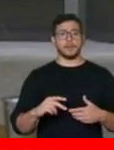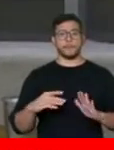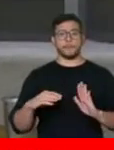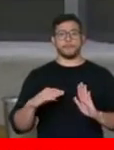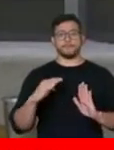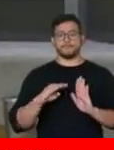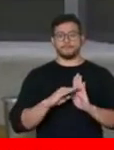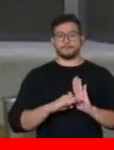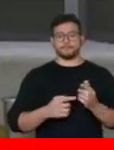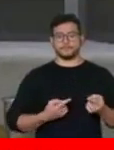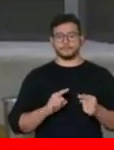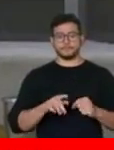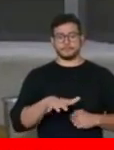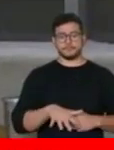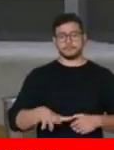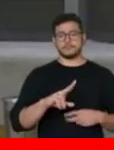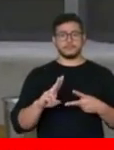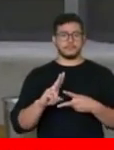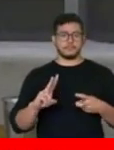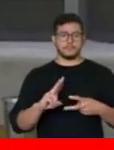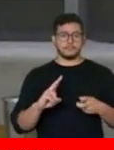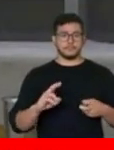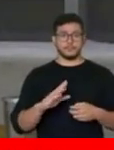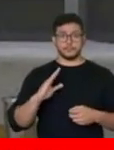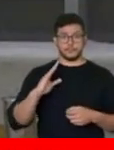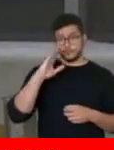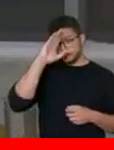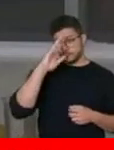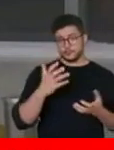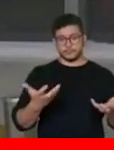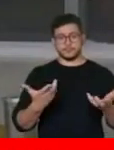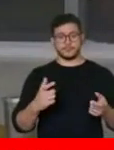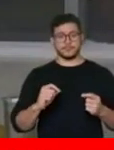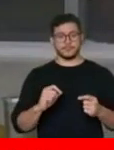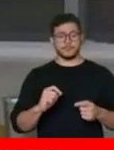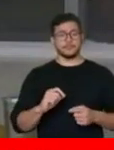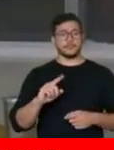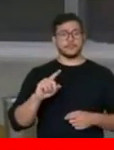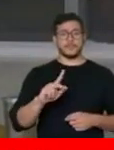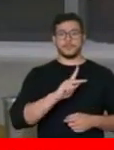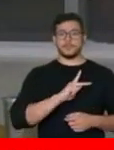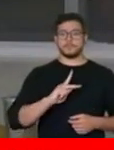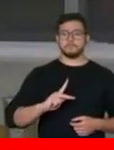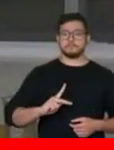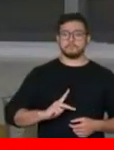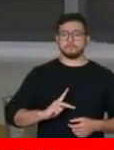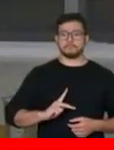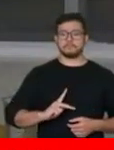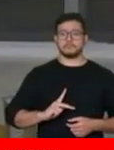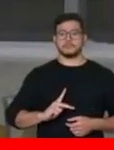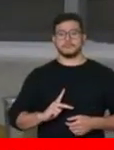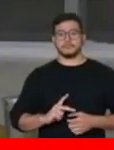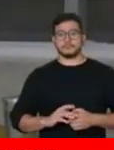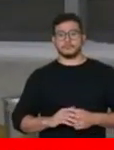constante. Bolsonaro faz questão de se colocar ele como aquele presidente que fala